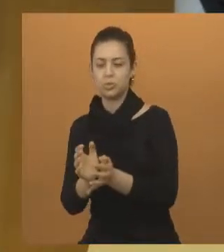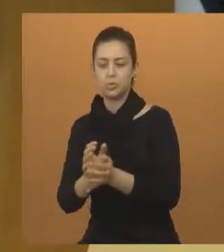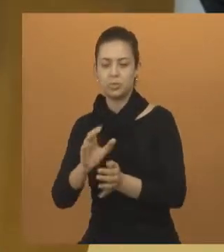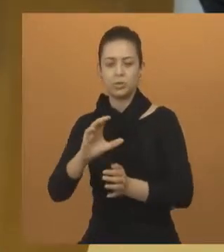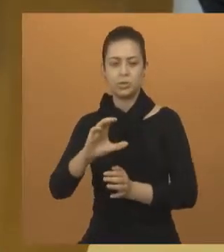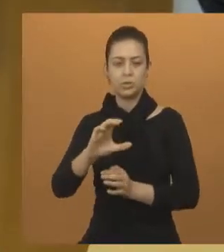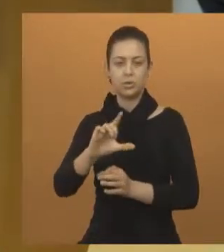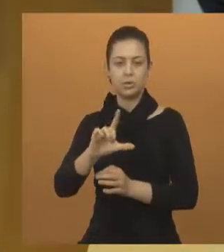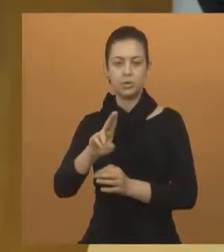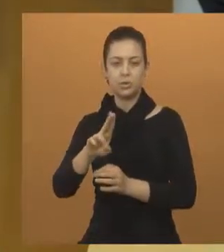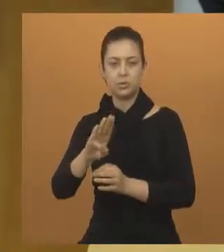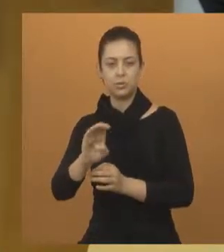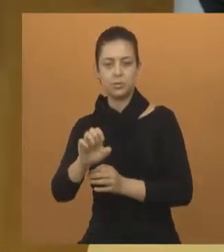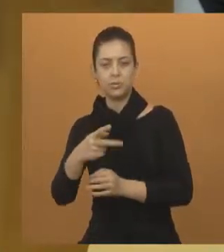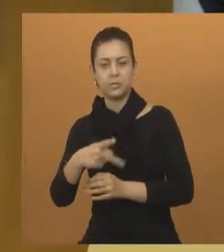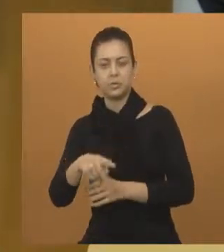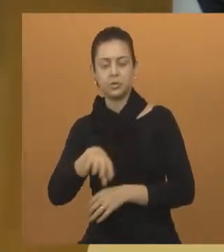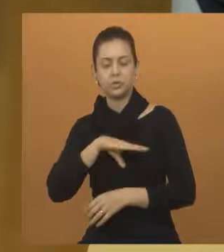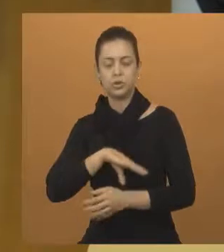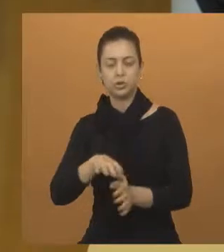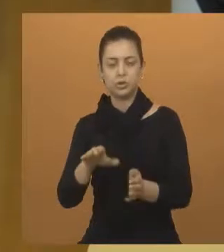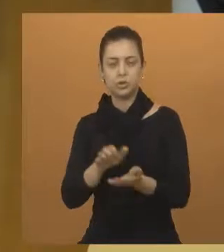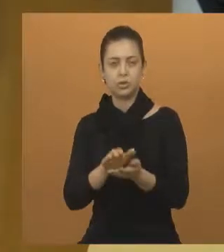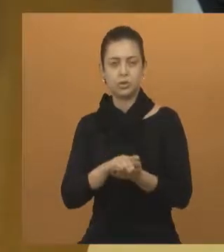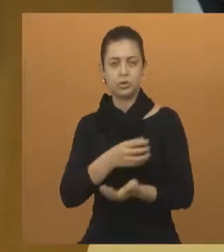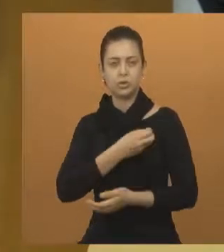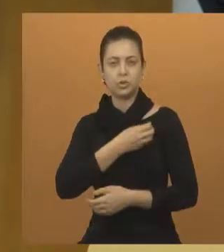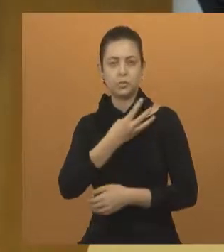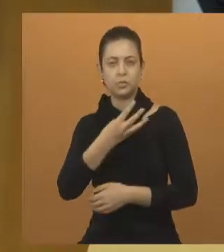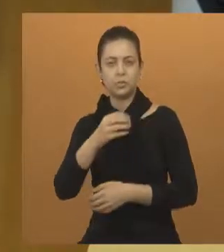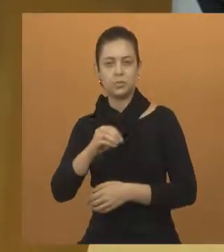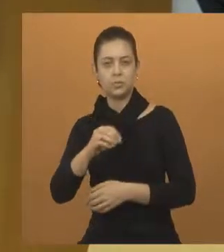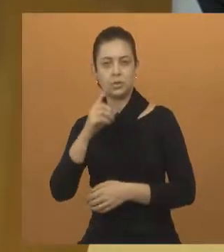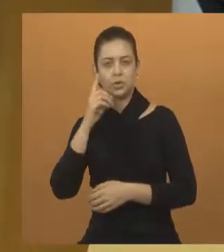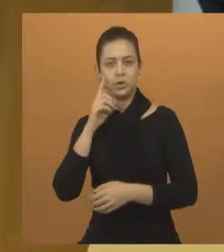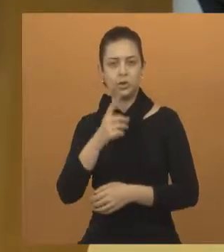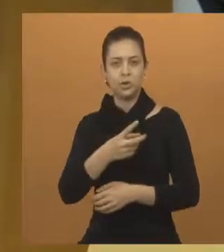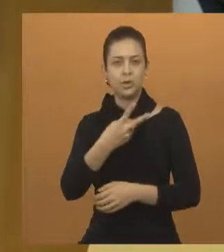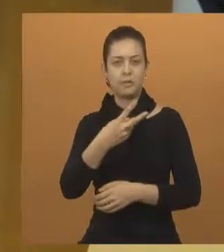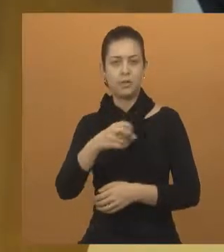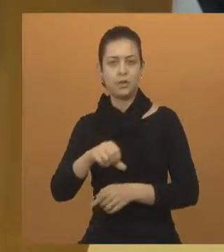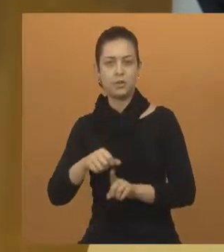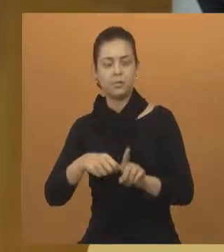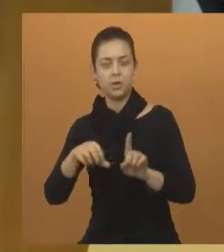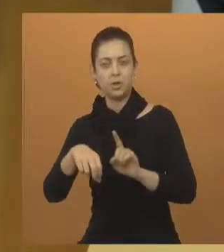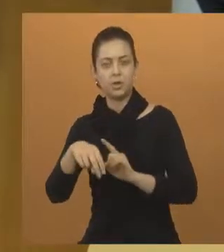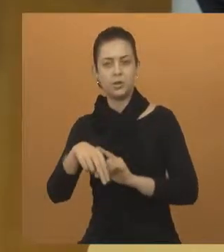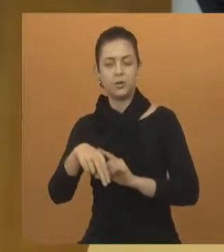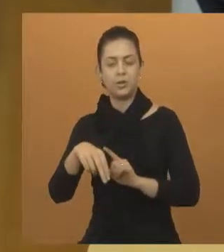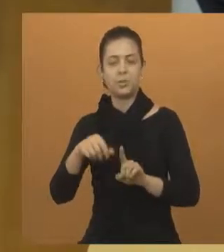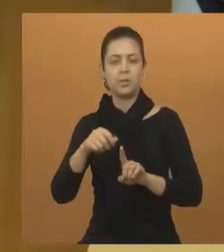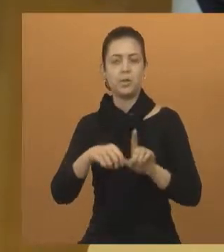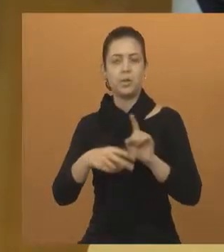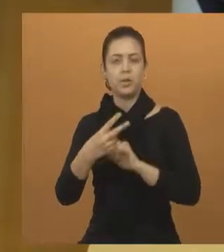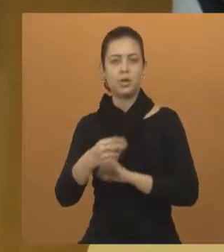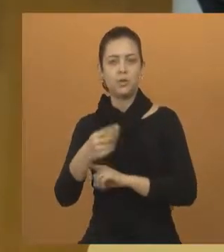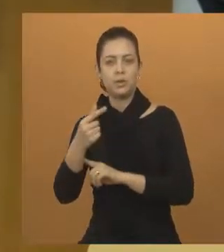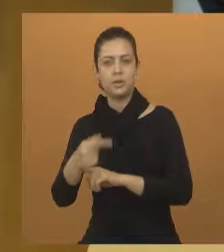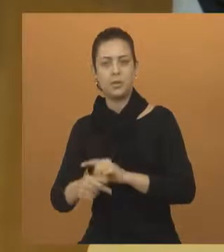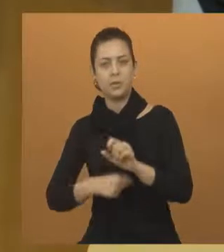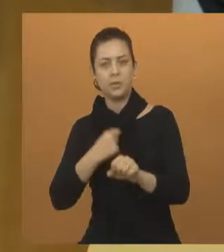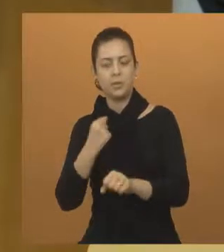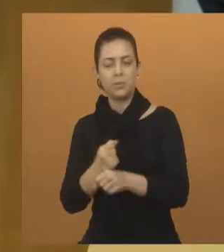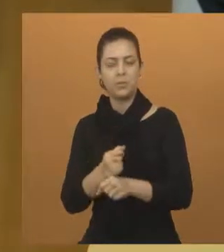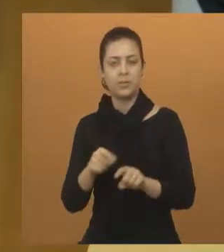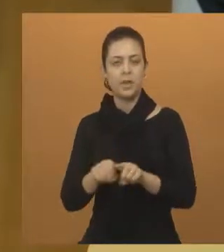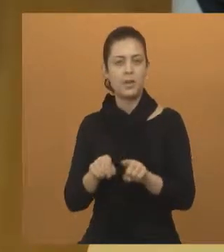da cidade de Jacareí. Projeto de lei número 40, de 29 de novembro de 2017, dispõe sobre a remissão